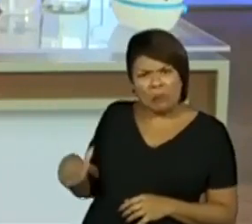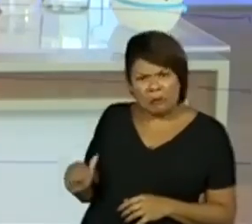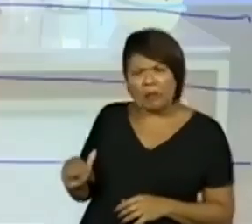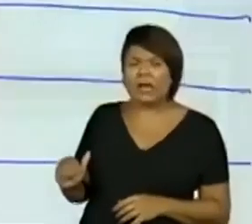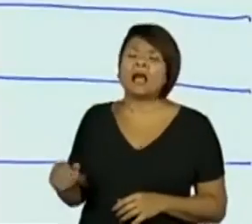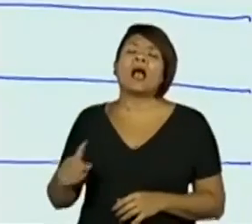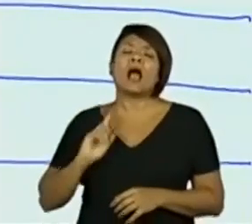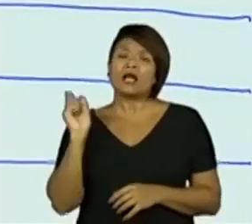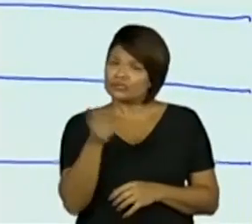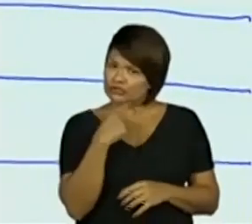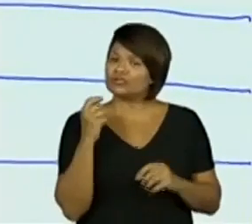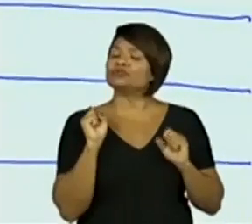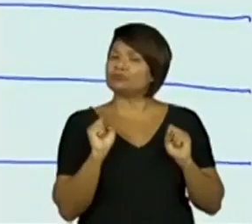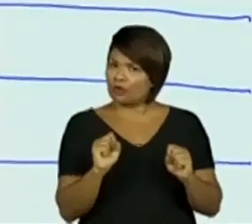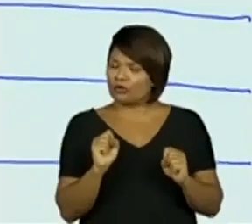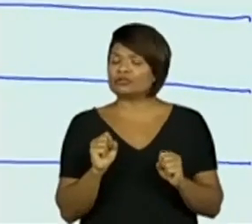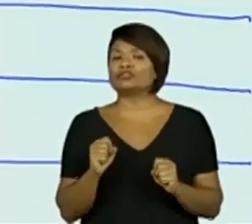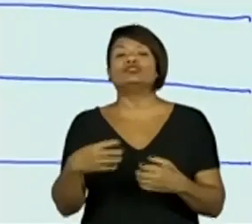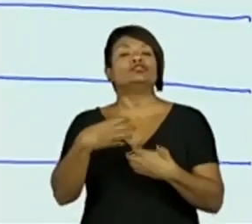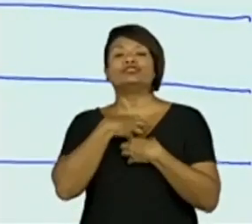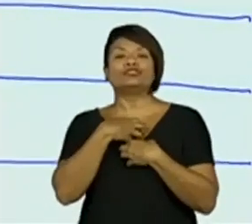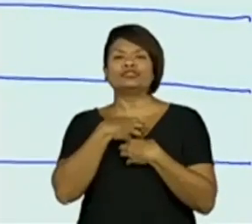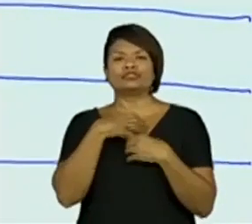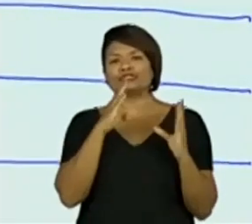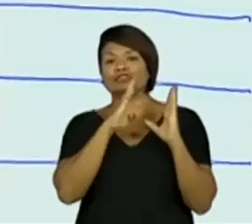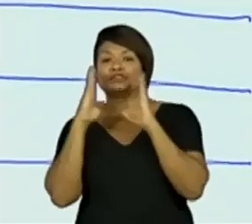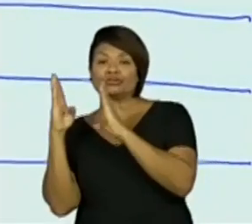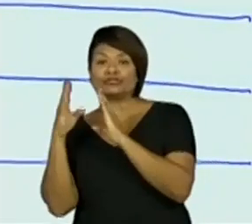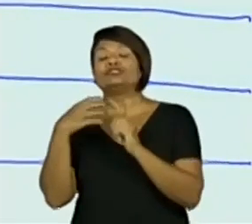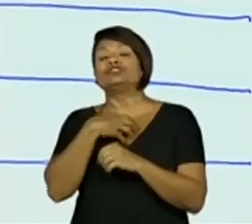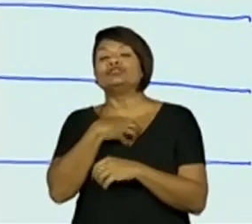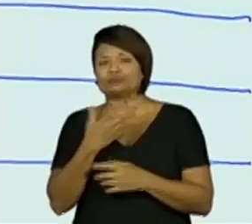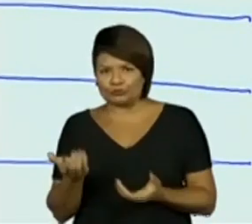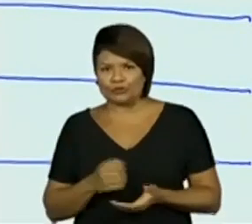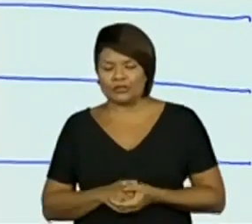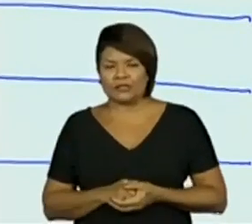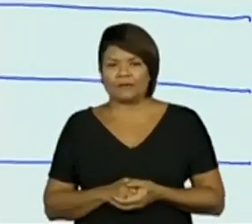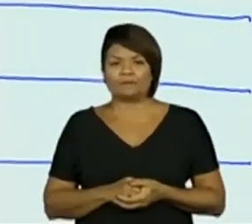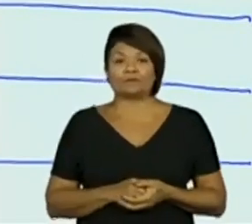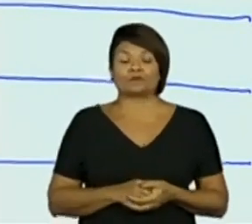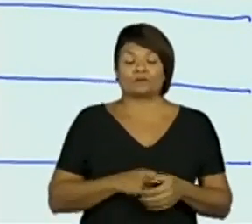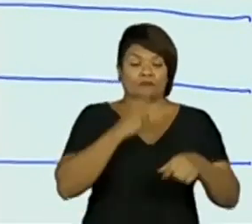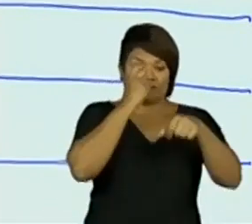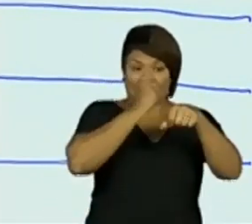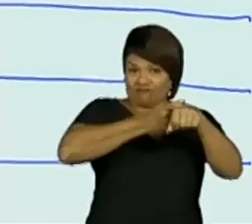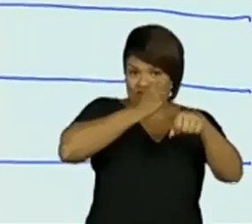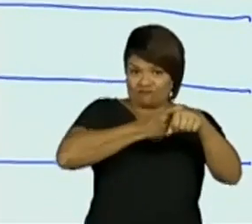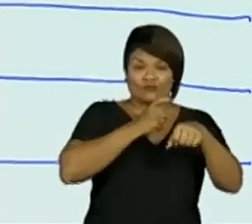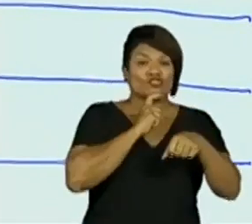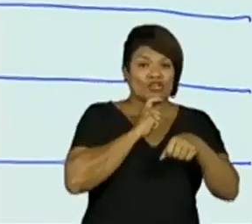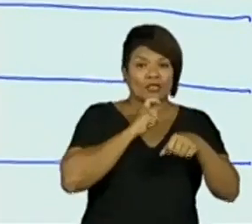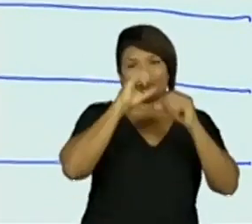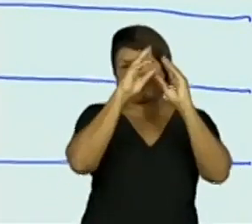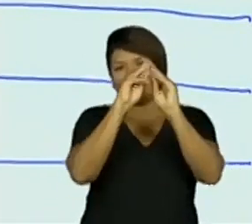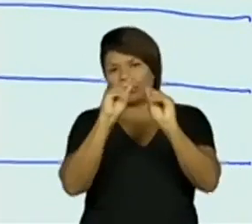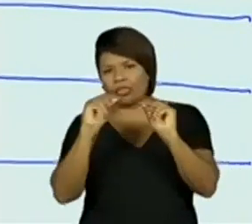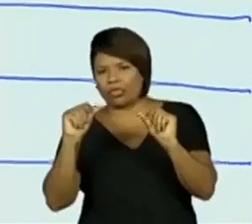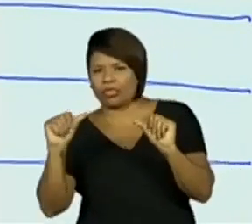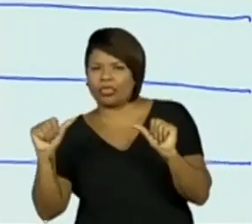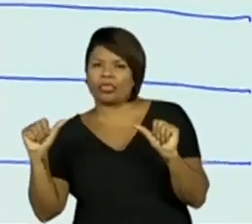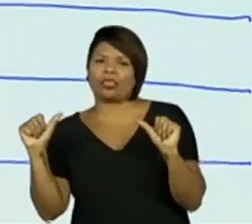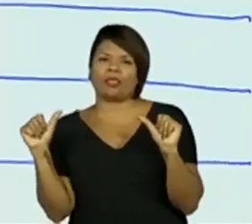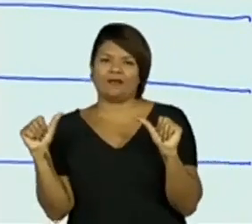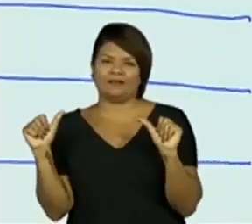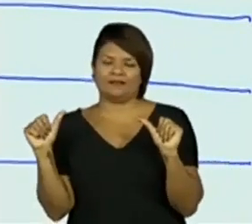nós podemos classificar o derretimento do gelo como transformação